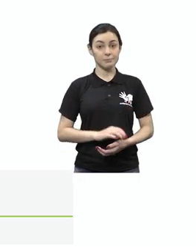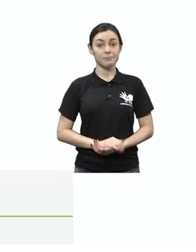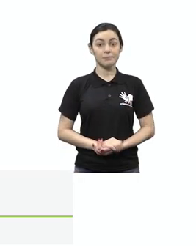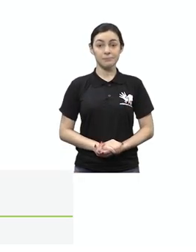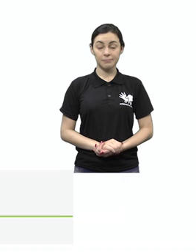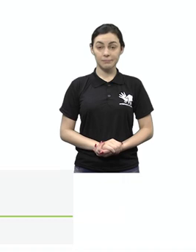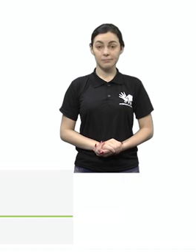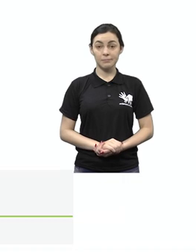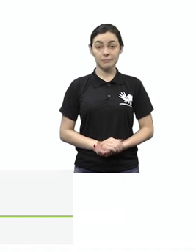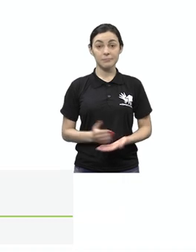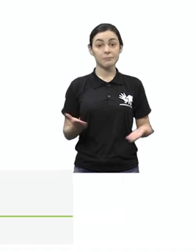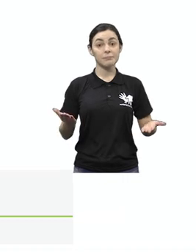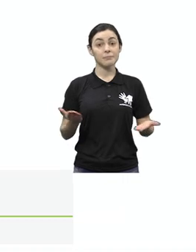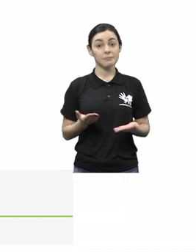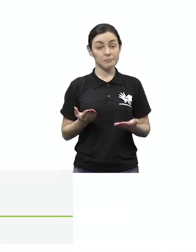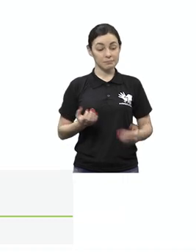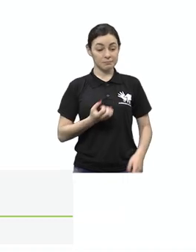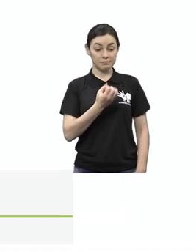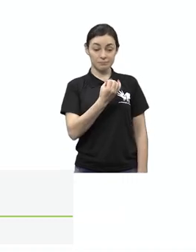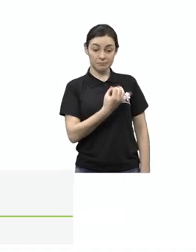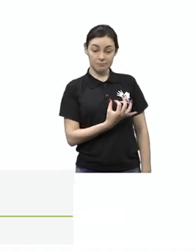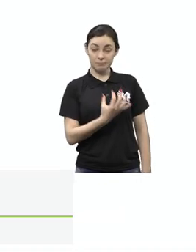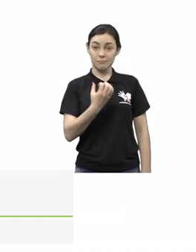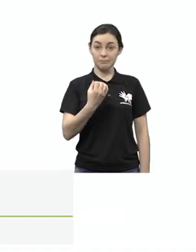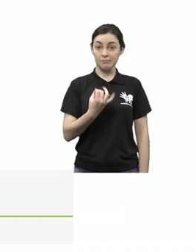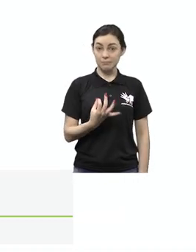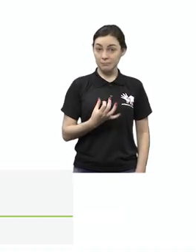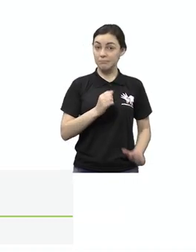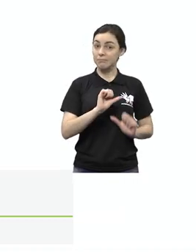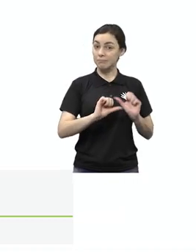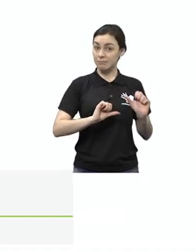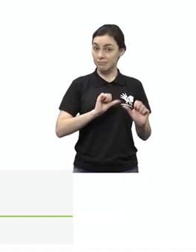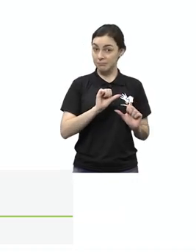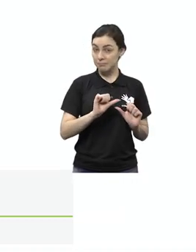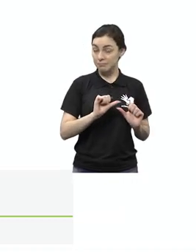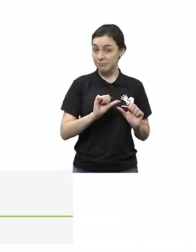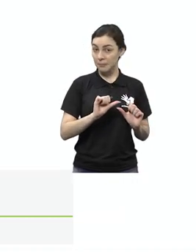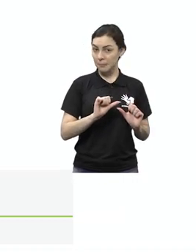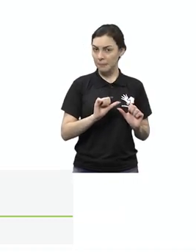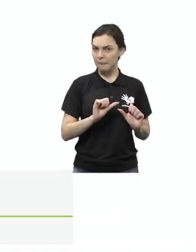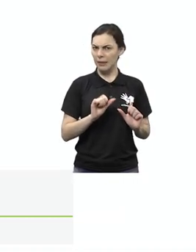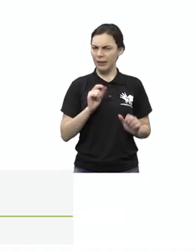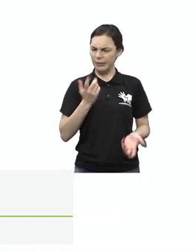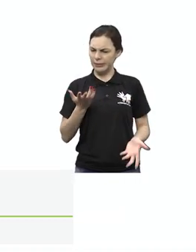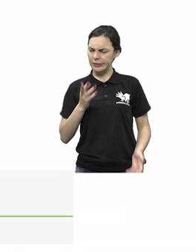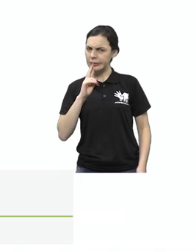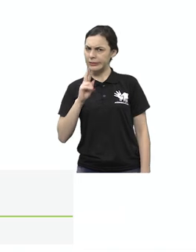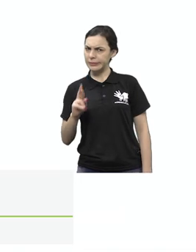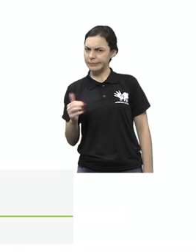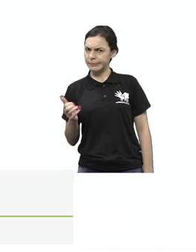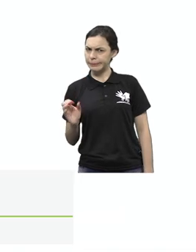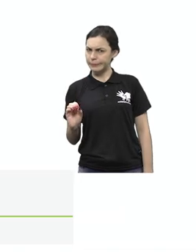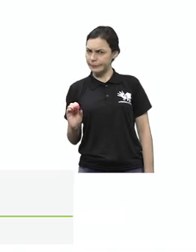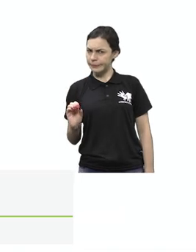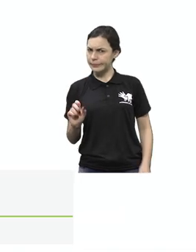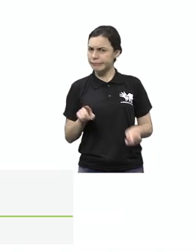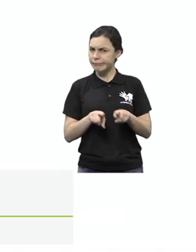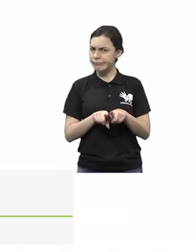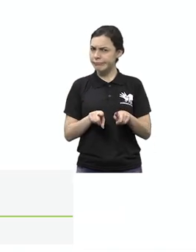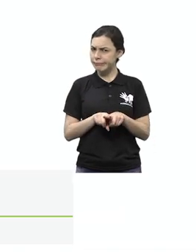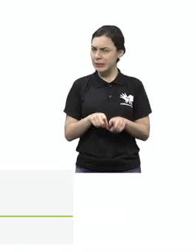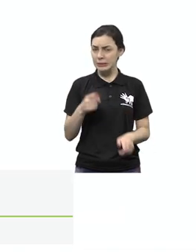7 ovos. Mudamos as quantidades aí. Será que nós vamos continuar totalizando